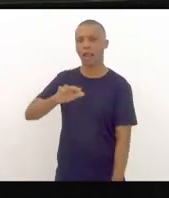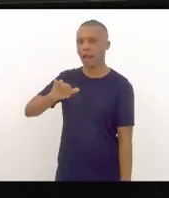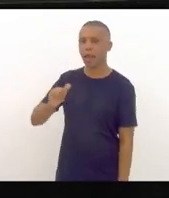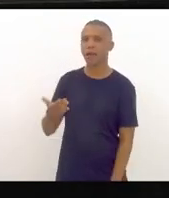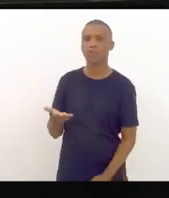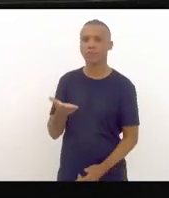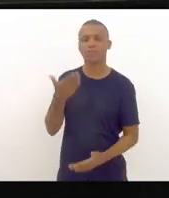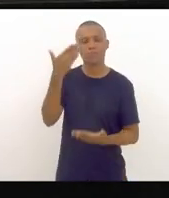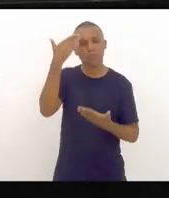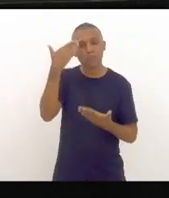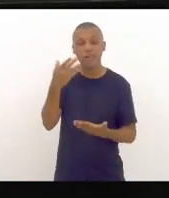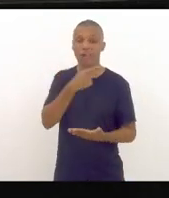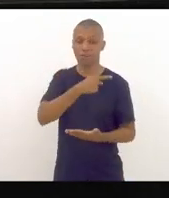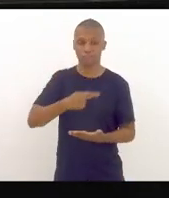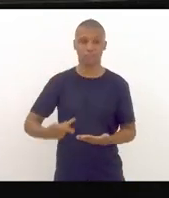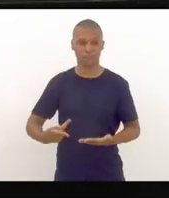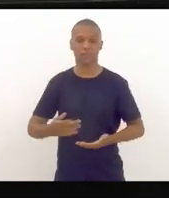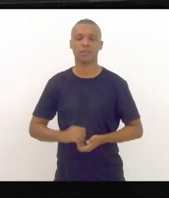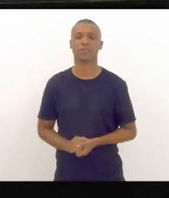Muito obrigado, presidente.